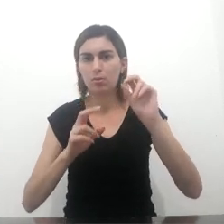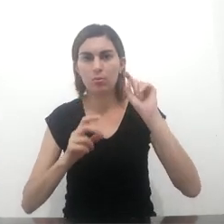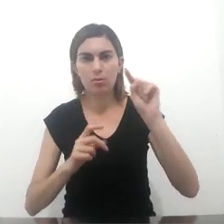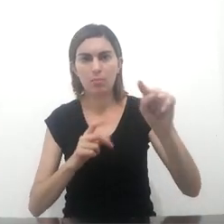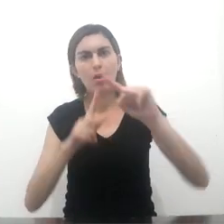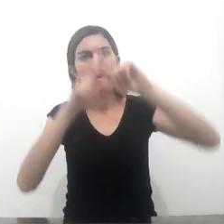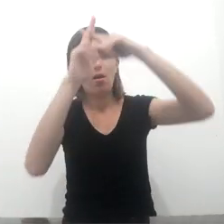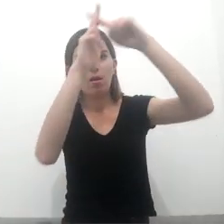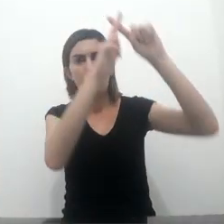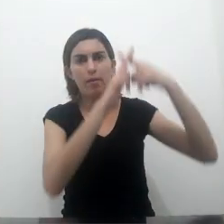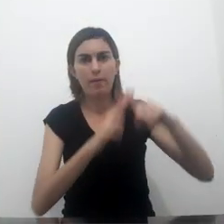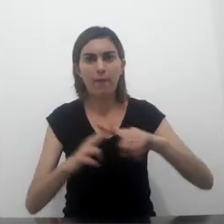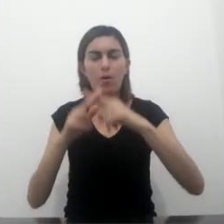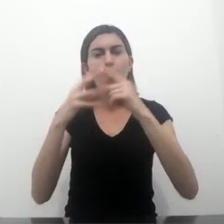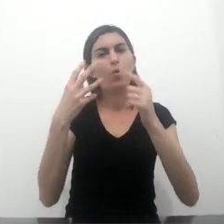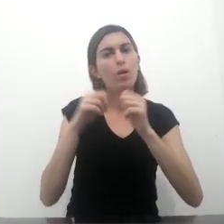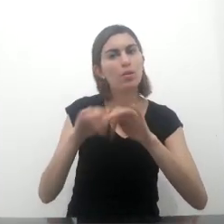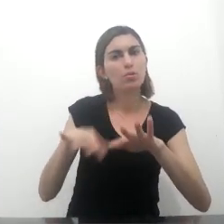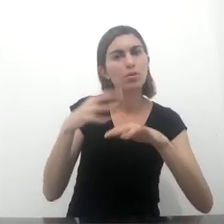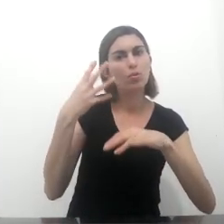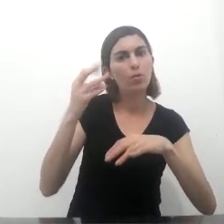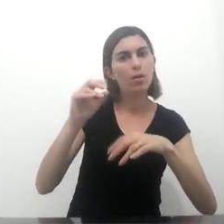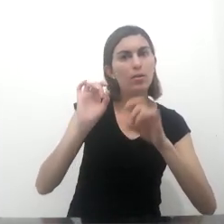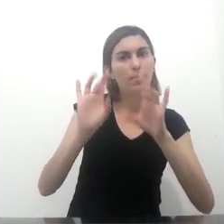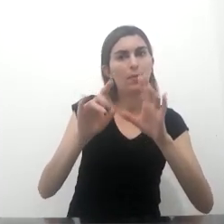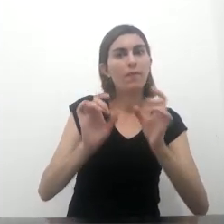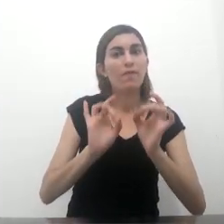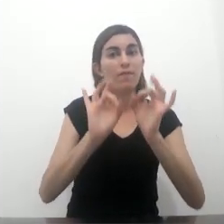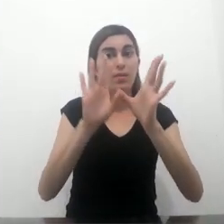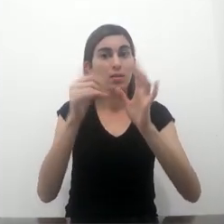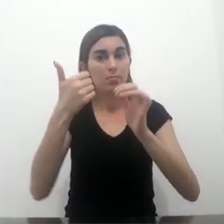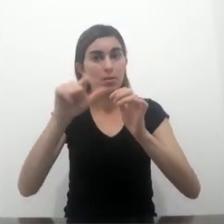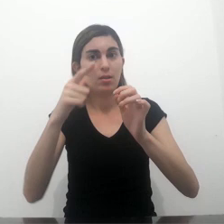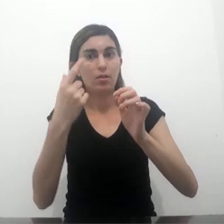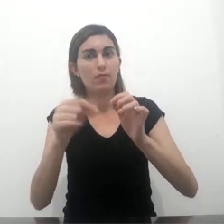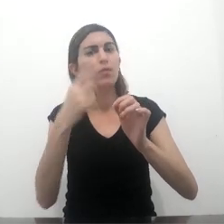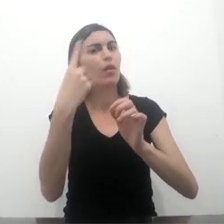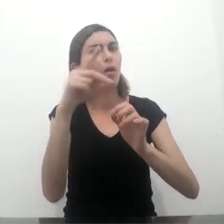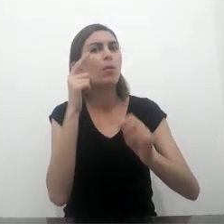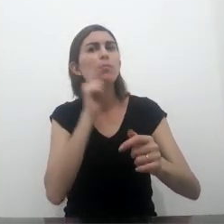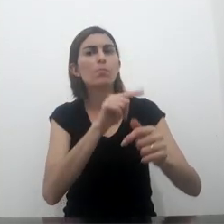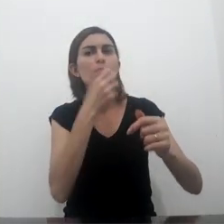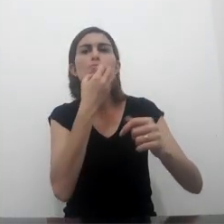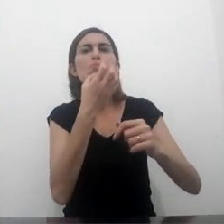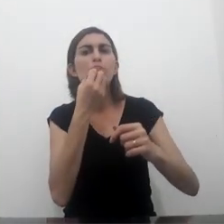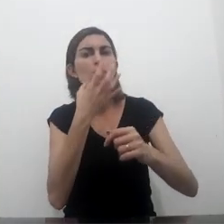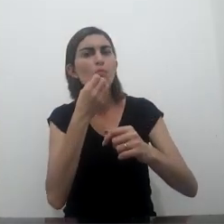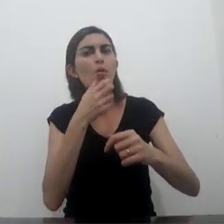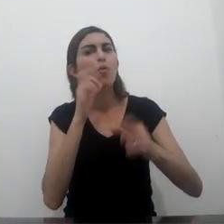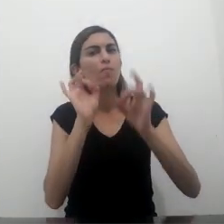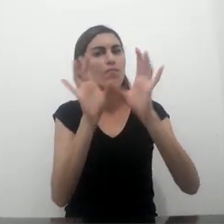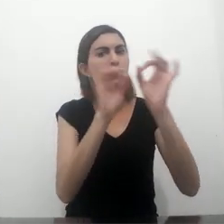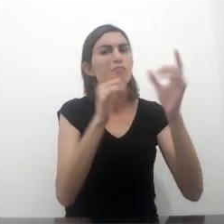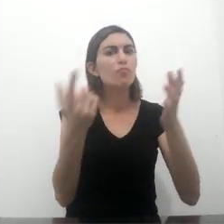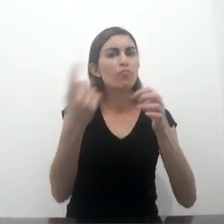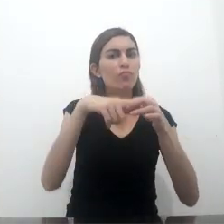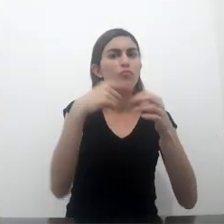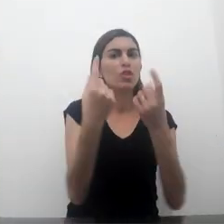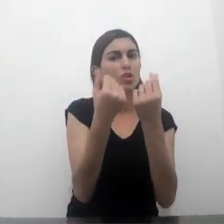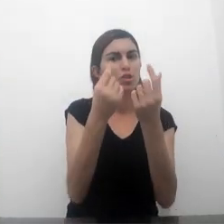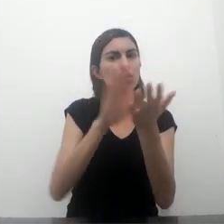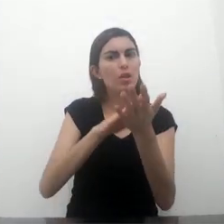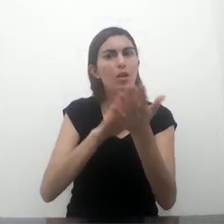por 50 mil, reformando, né, gastando 40 mil e vendeu por 120, para ele foi um bom negócio, porque ele teve